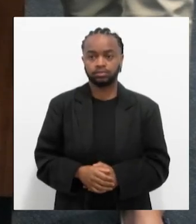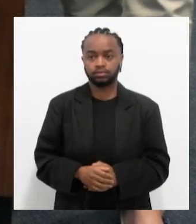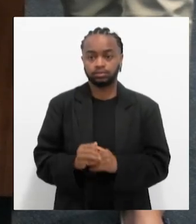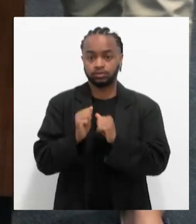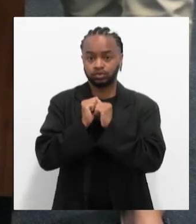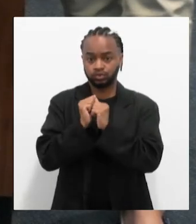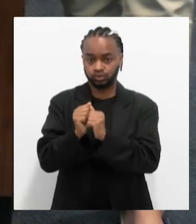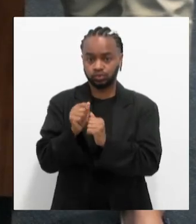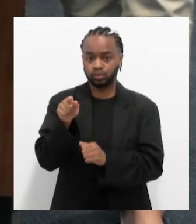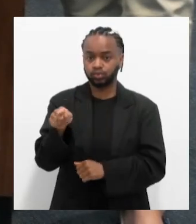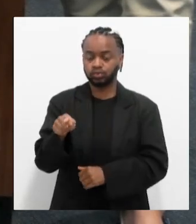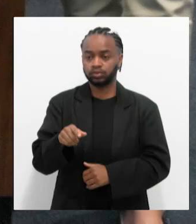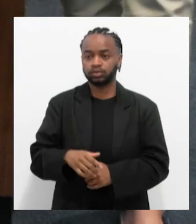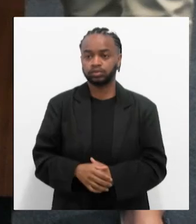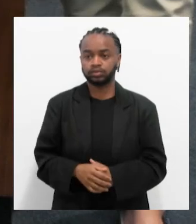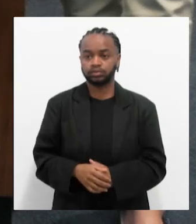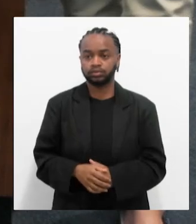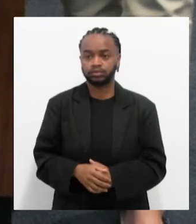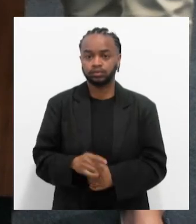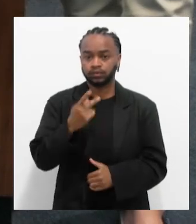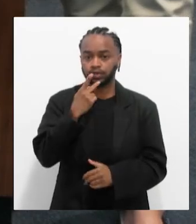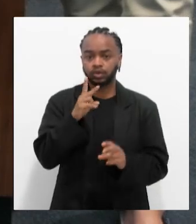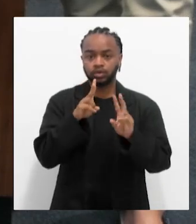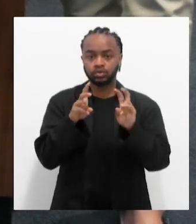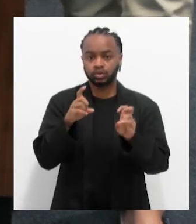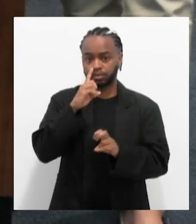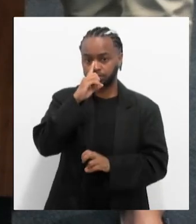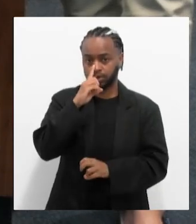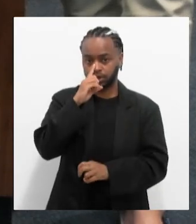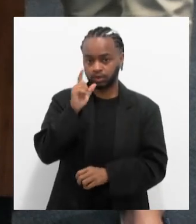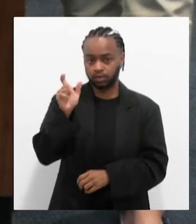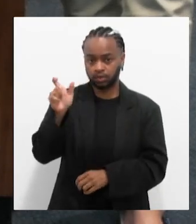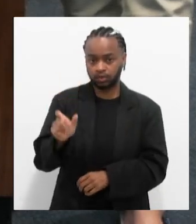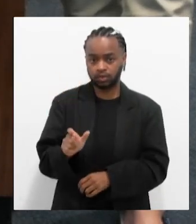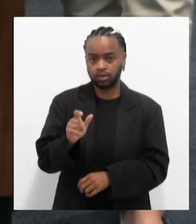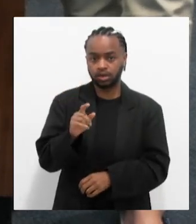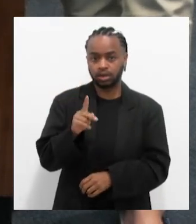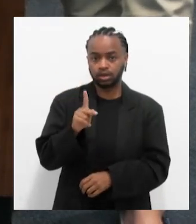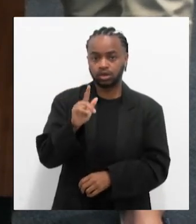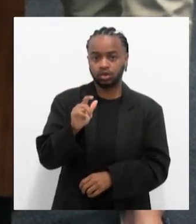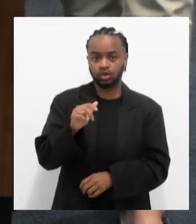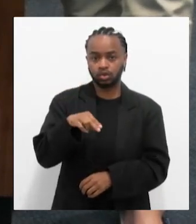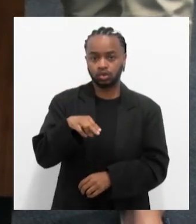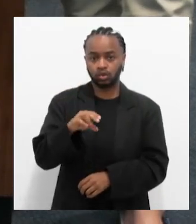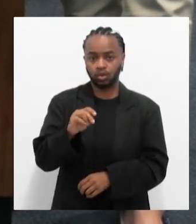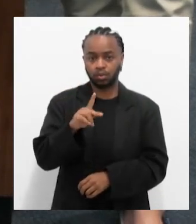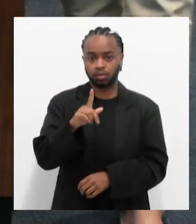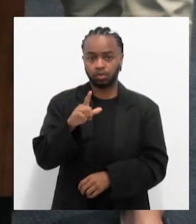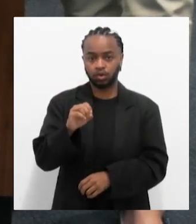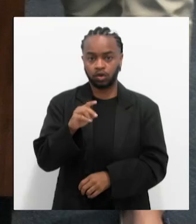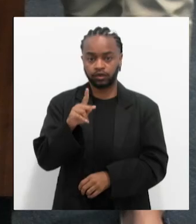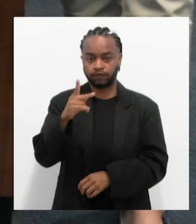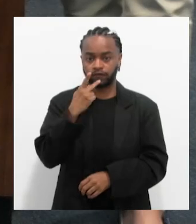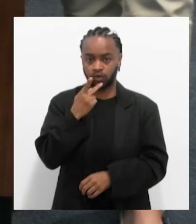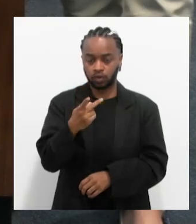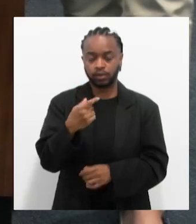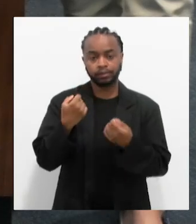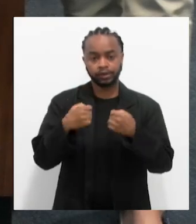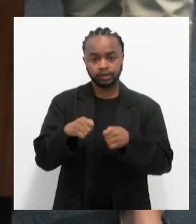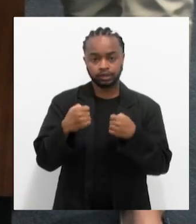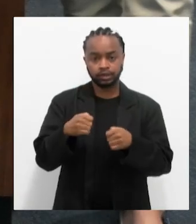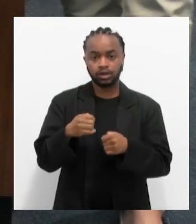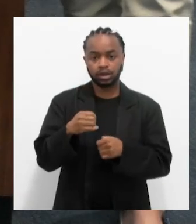Eduardo Paes. Falando do risco que o nosso amigo Quinoploc falou, nós temos que ter palavra. E